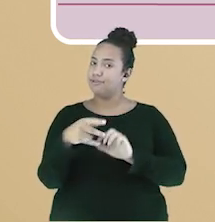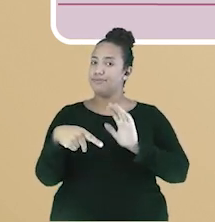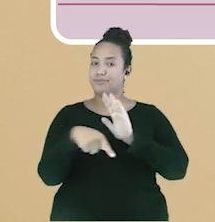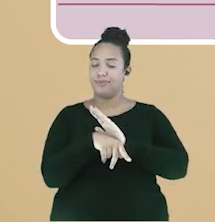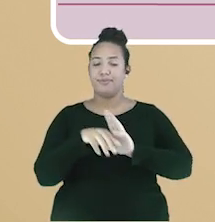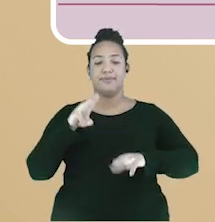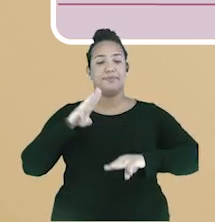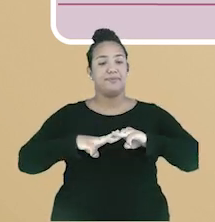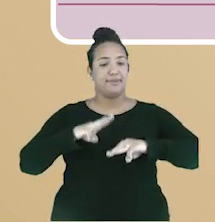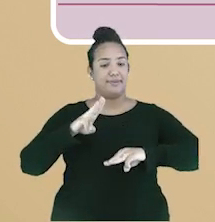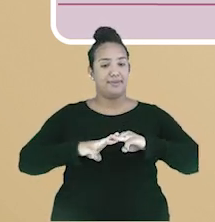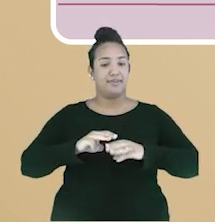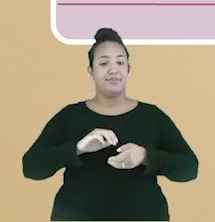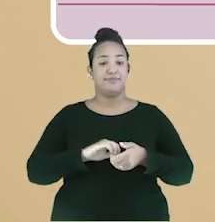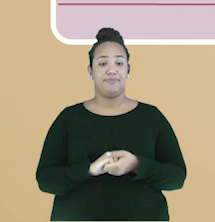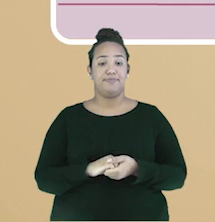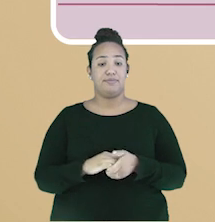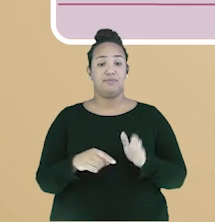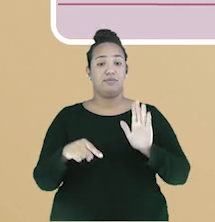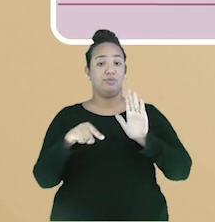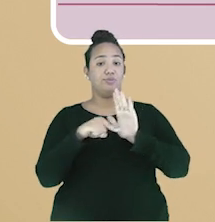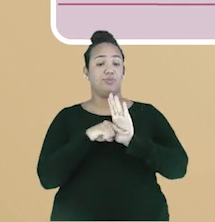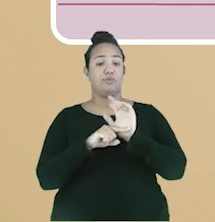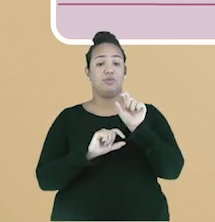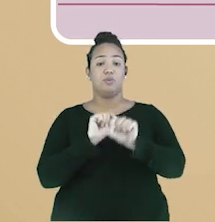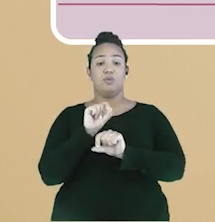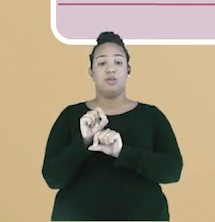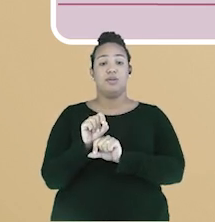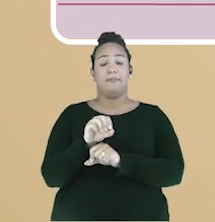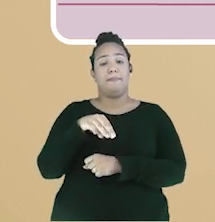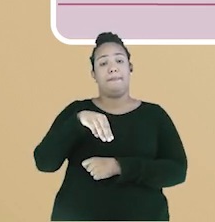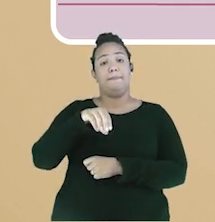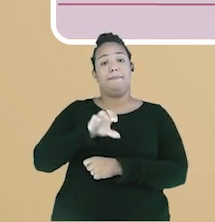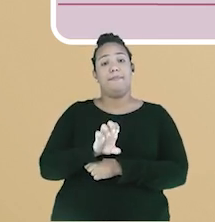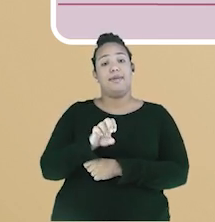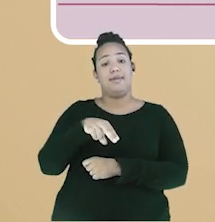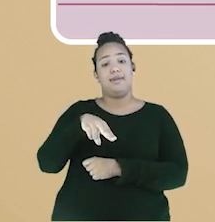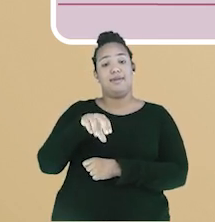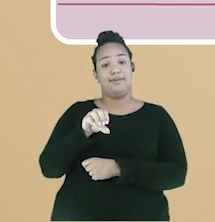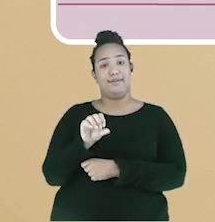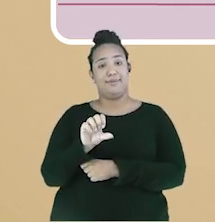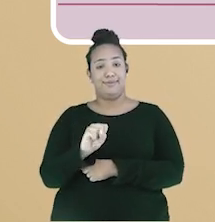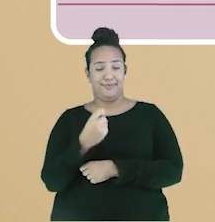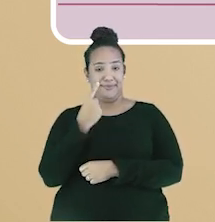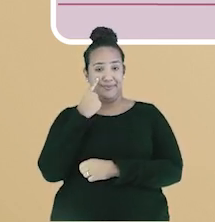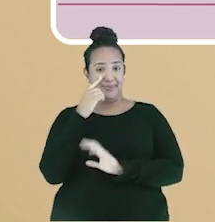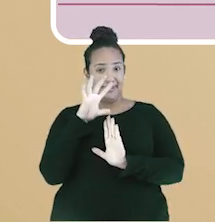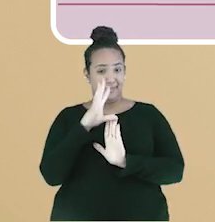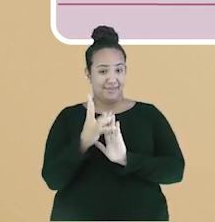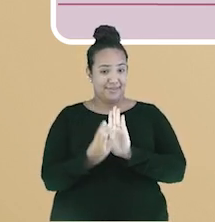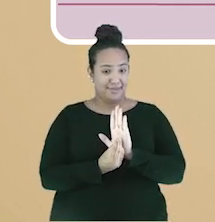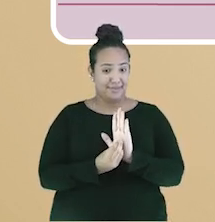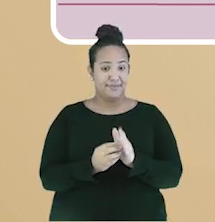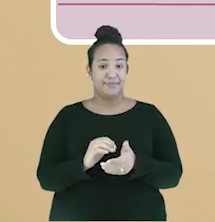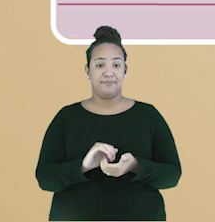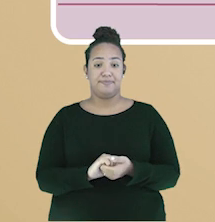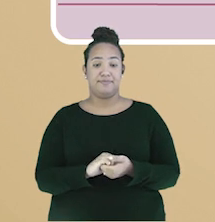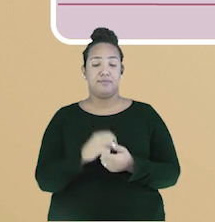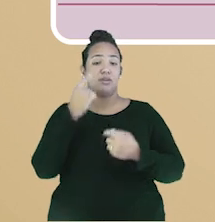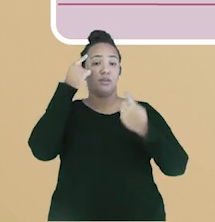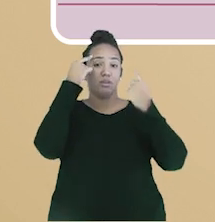A subtração é conhecida como a continha de menos e tem como sinal o tracinho. Suas principais ideias